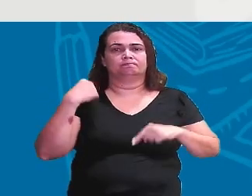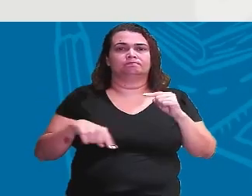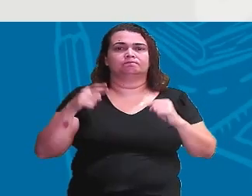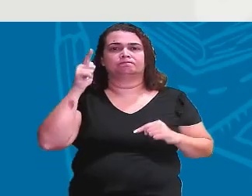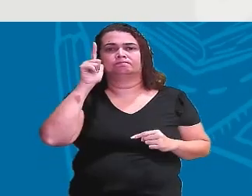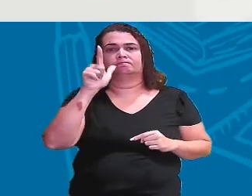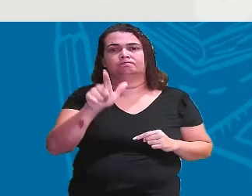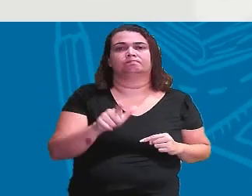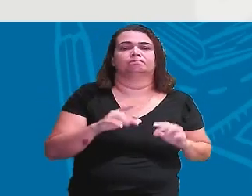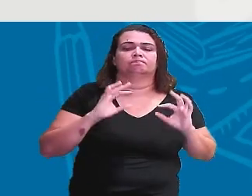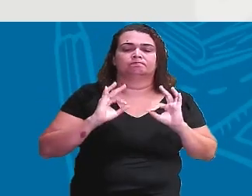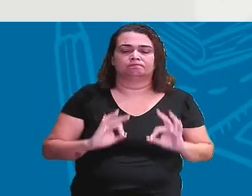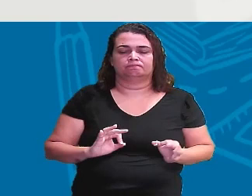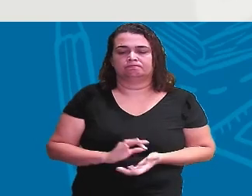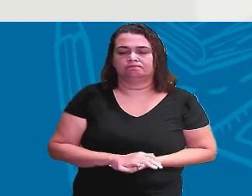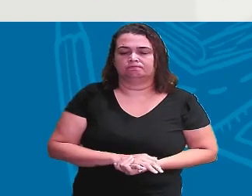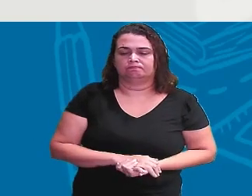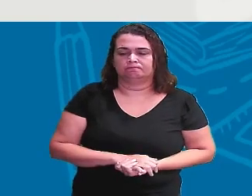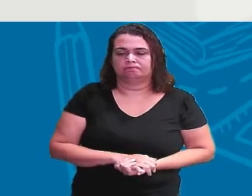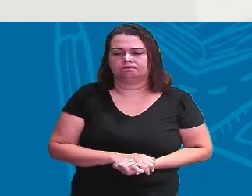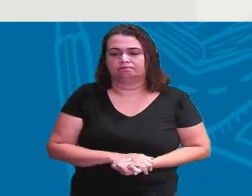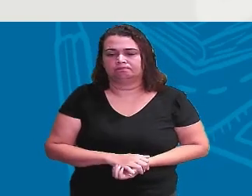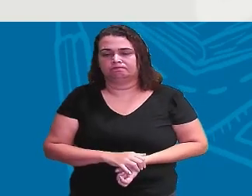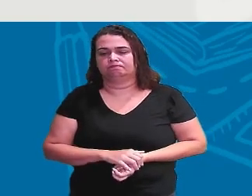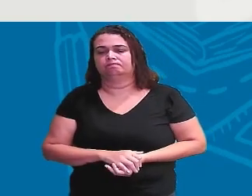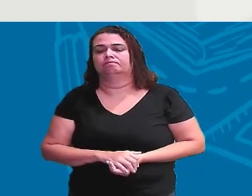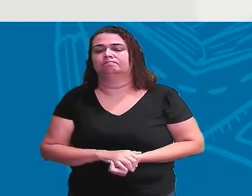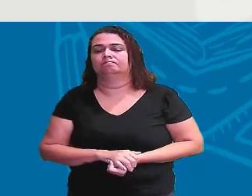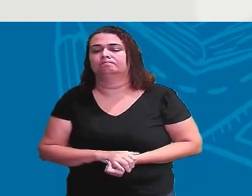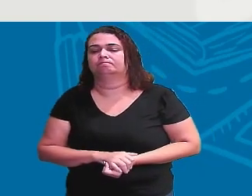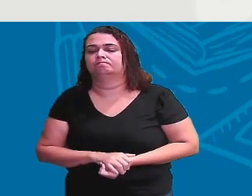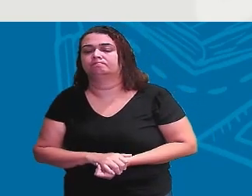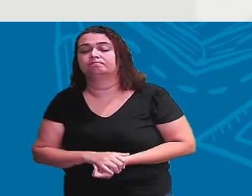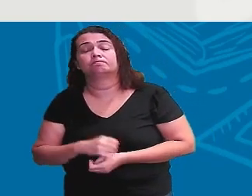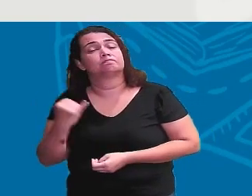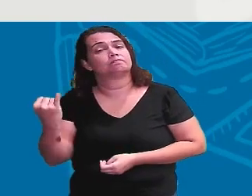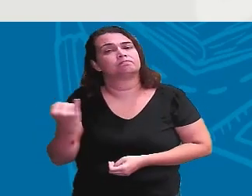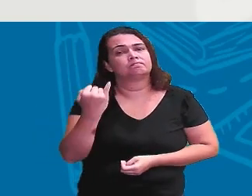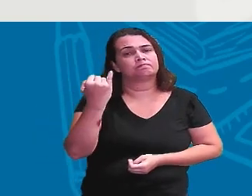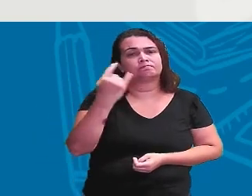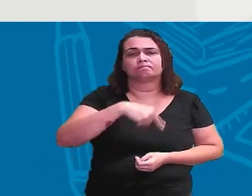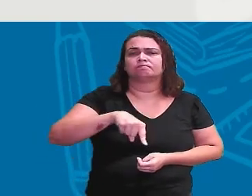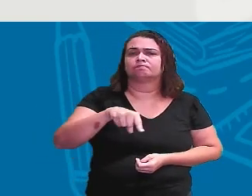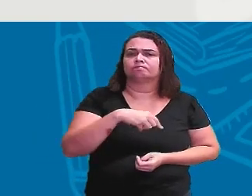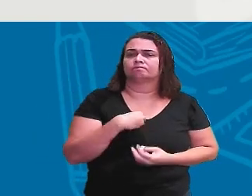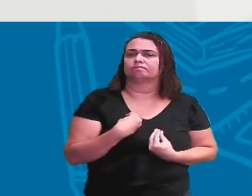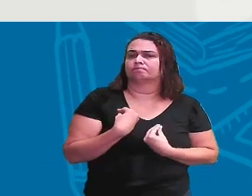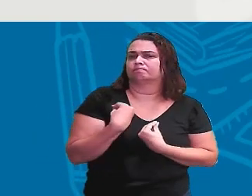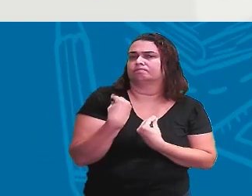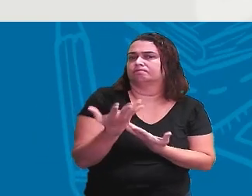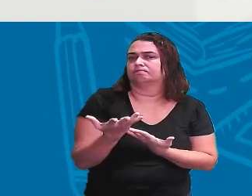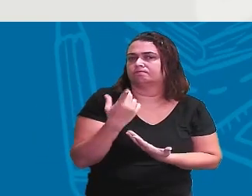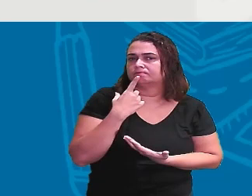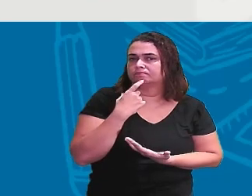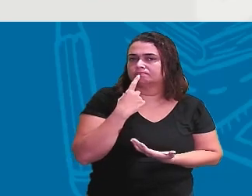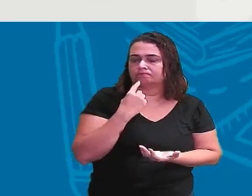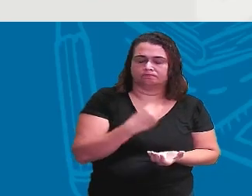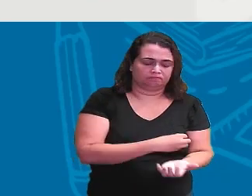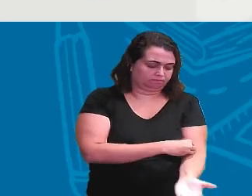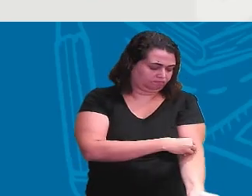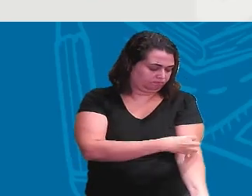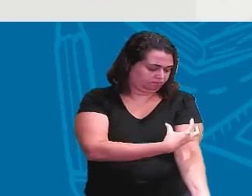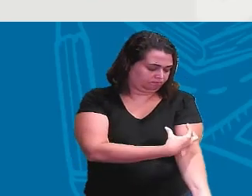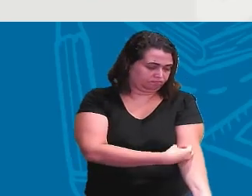funcionando corretamente, tá certo? E aí vem a questão muito importante, né? Podemos doar sangue, professor?